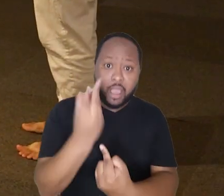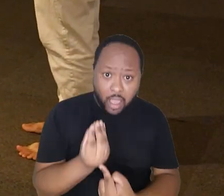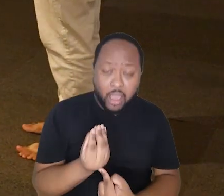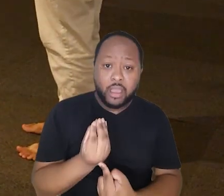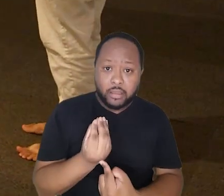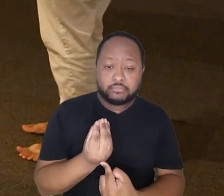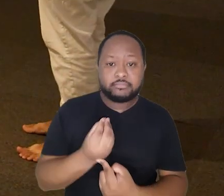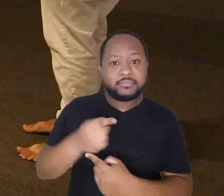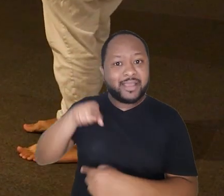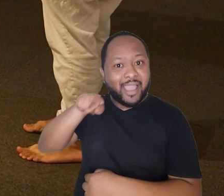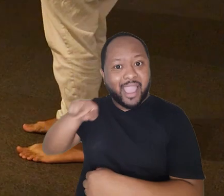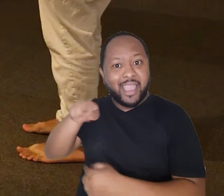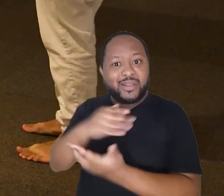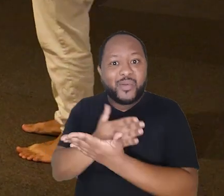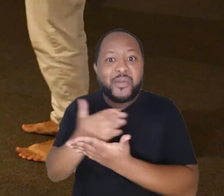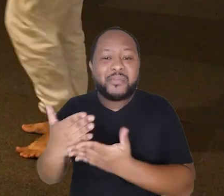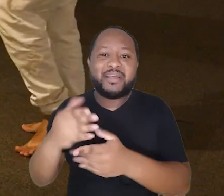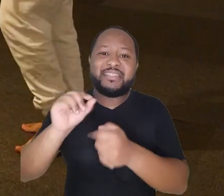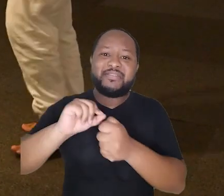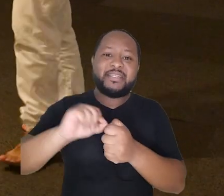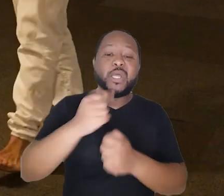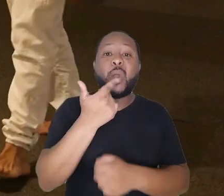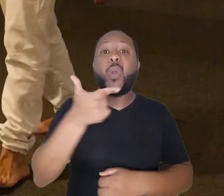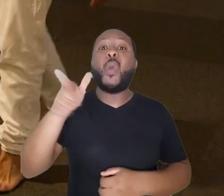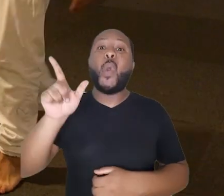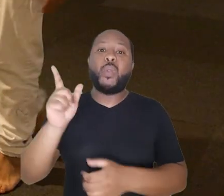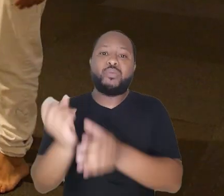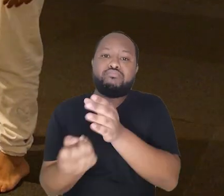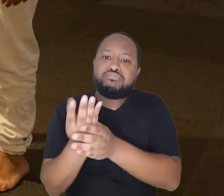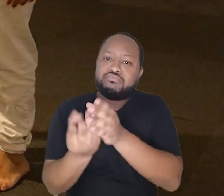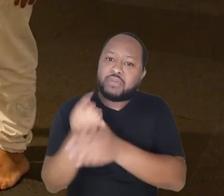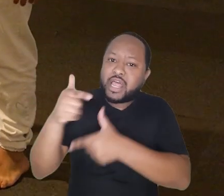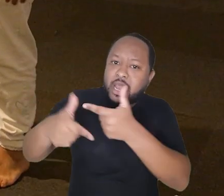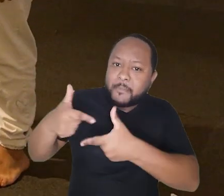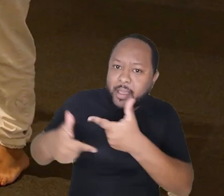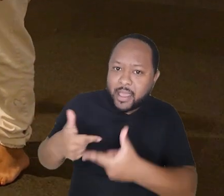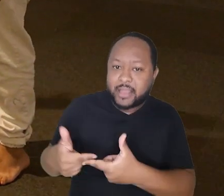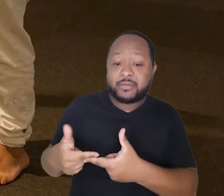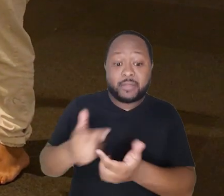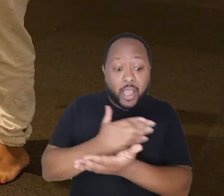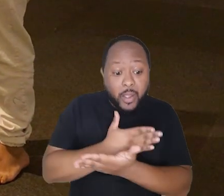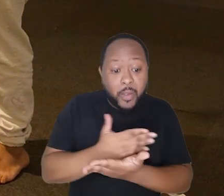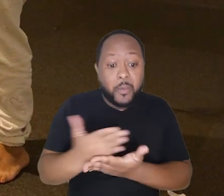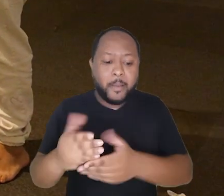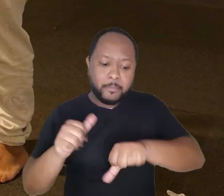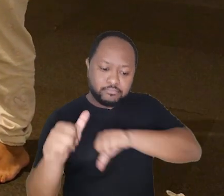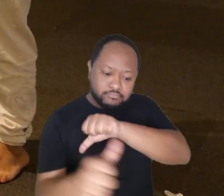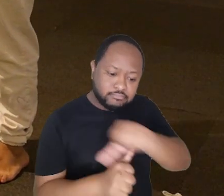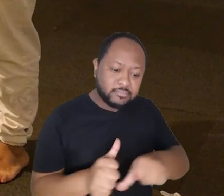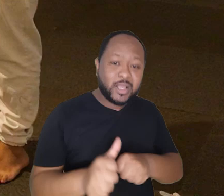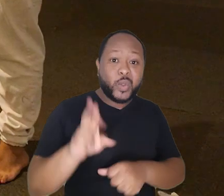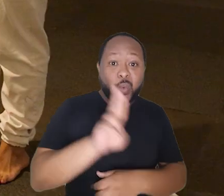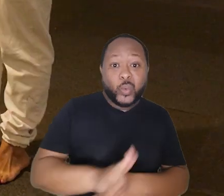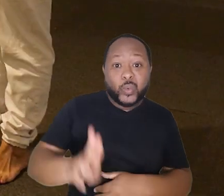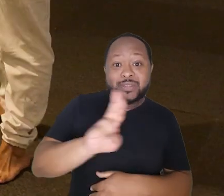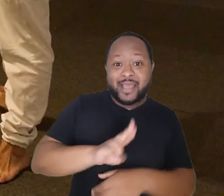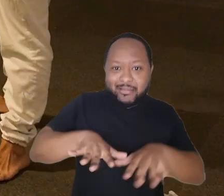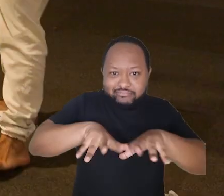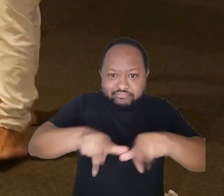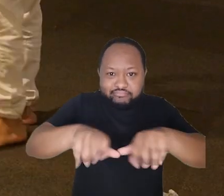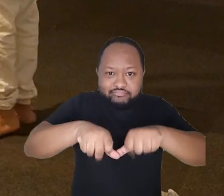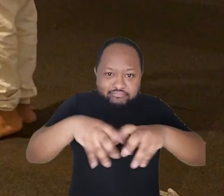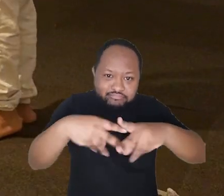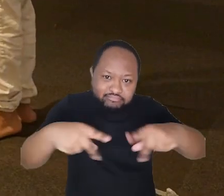aí ele começa a fazer outras produções. Então ele começa a passar para esse trabalho de cerâmica, de fazer esculturas.